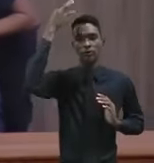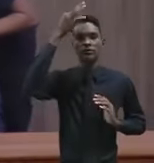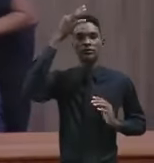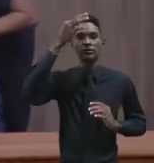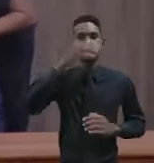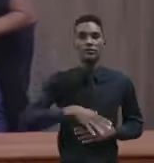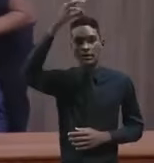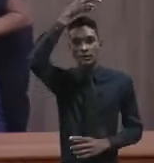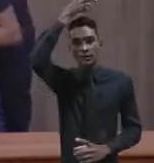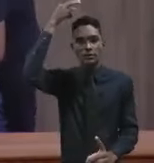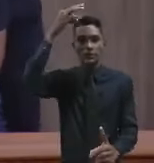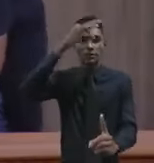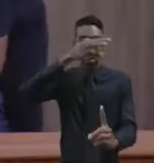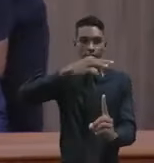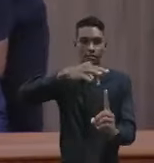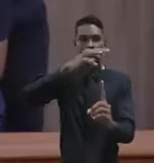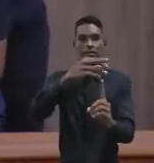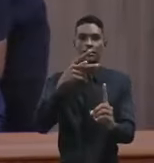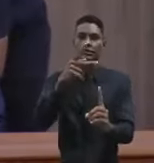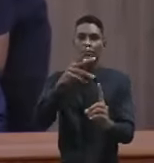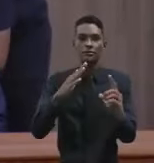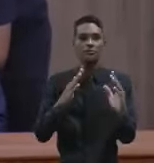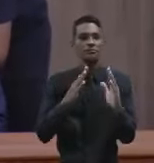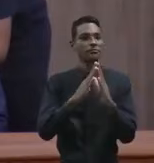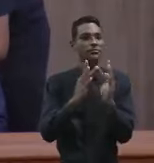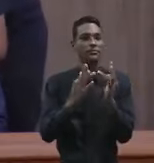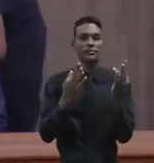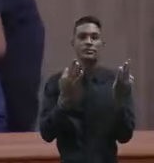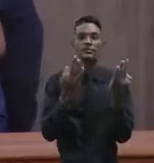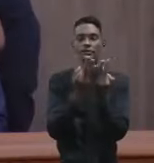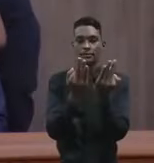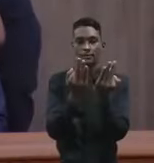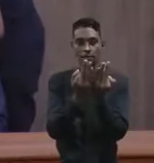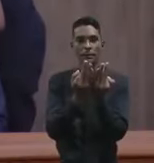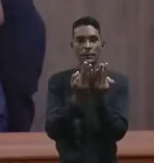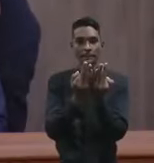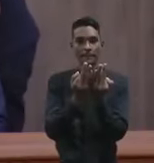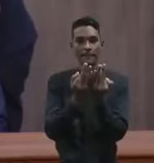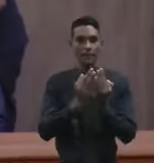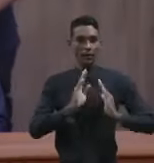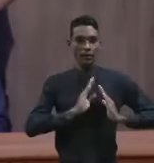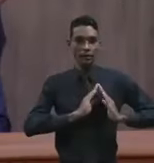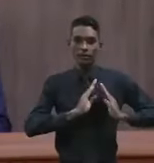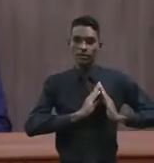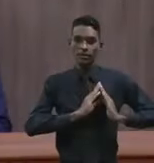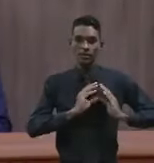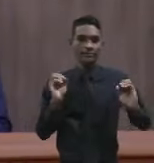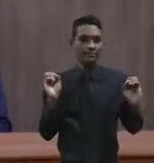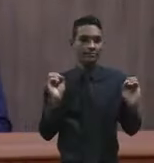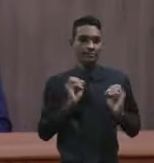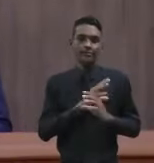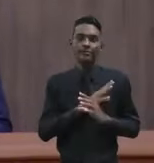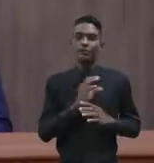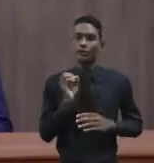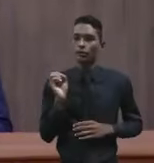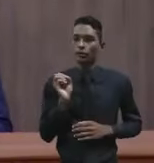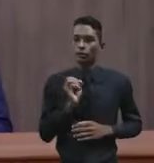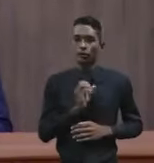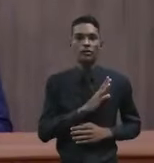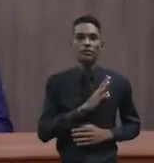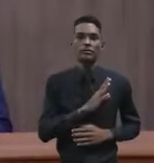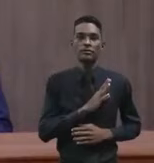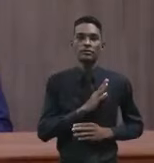irmão, na tua casa. Diga aí, ele vai dar um reboco novinho hoje para a tua casa, ele vai dar uma